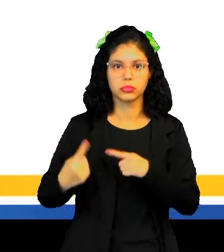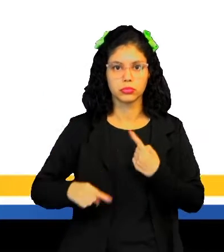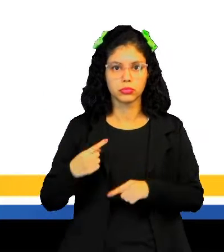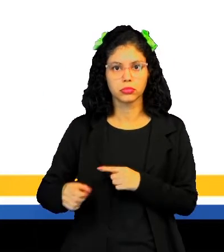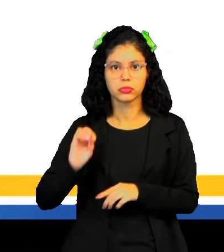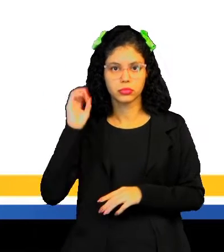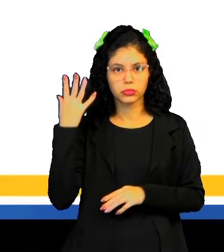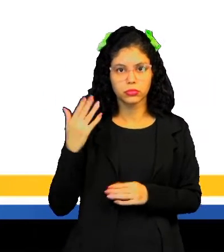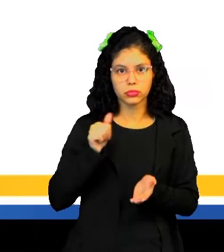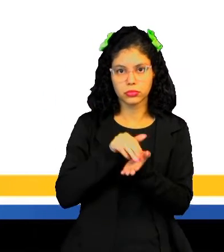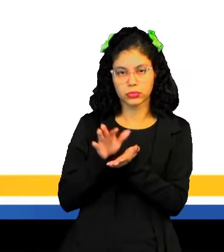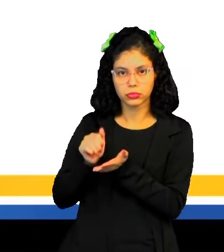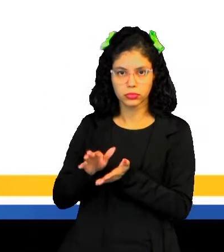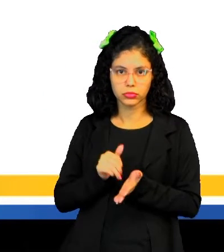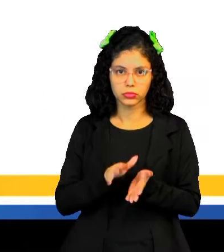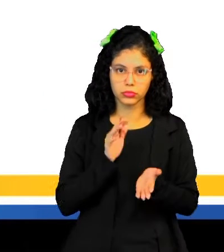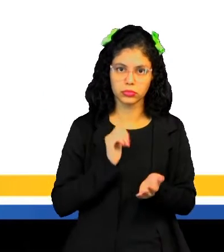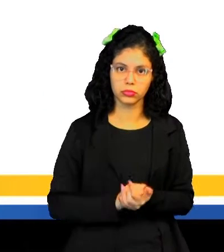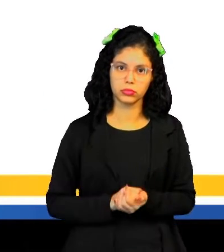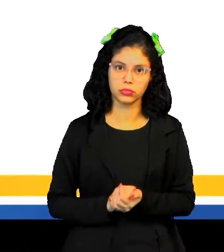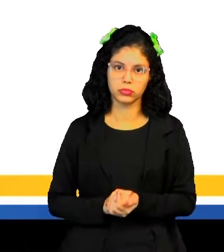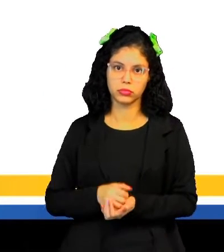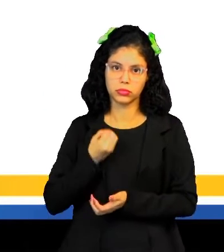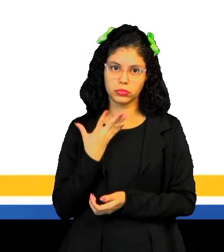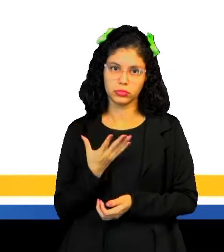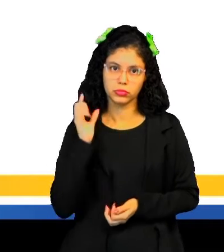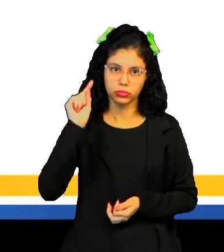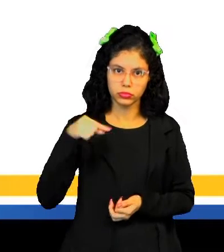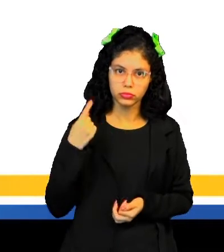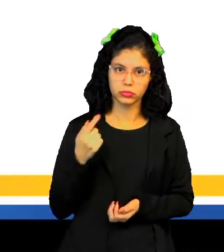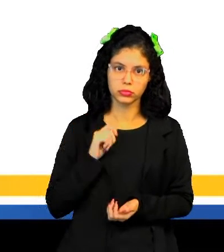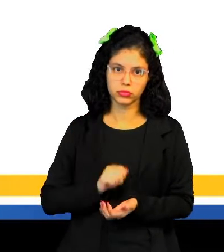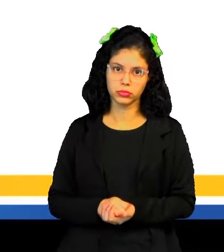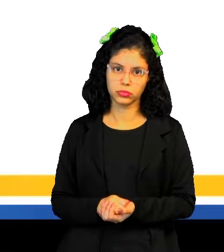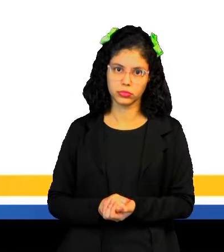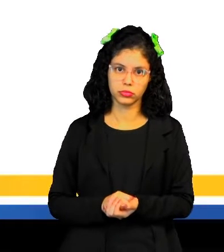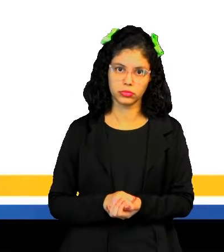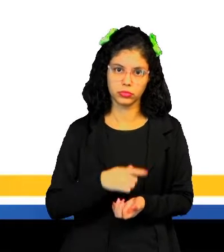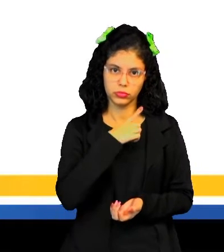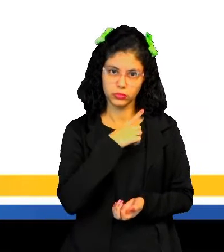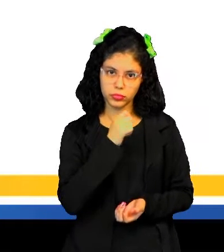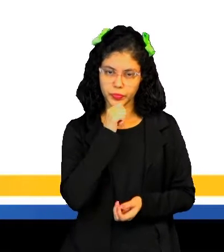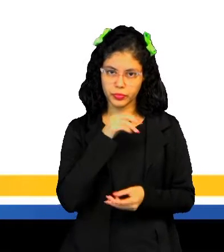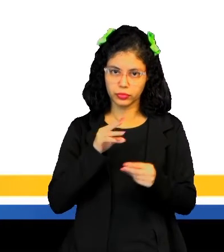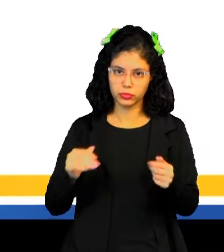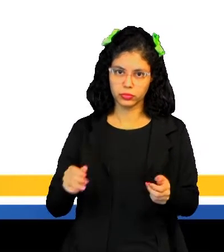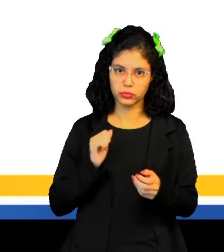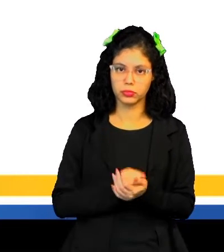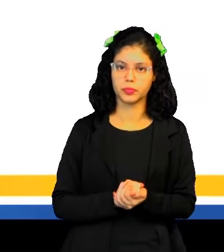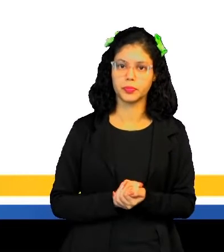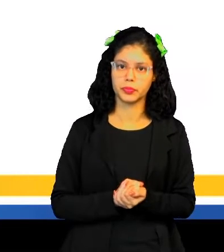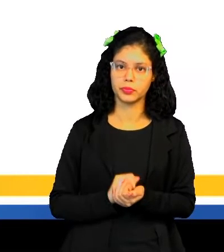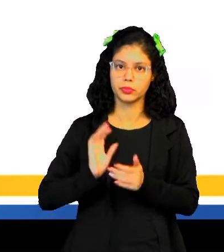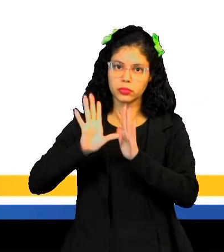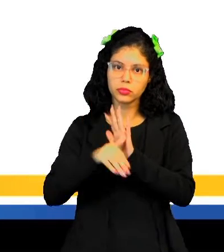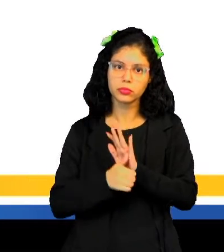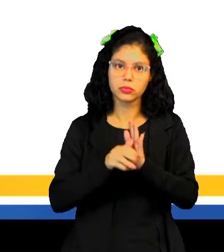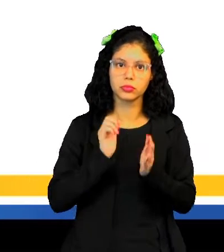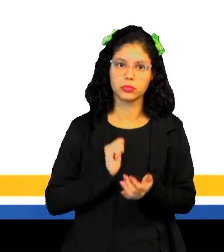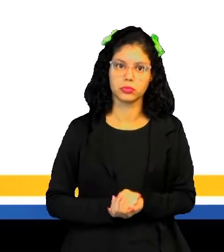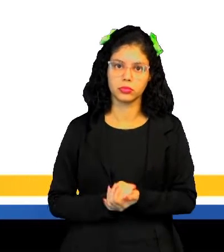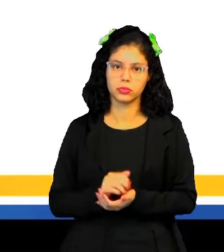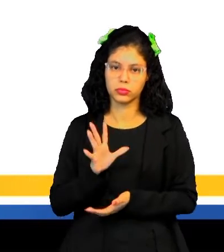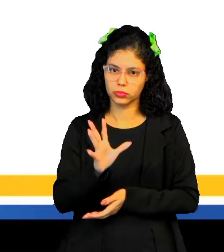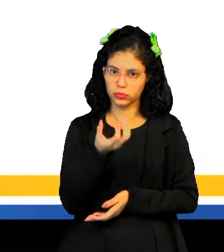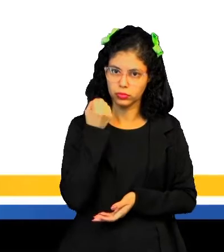política. Contudo, essa lei exclui o benefício àqueles que cometeram crimes de terrorismo,